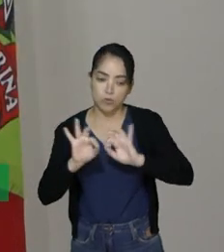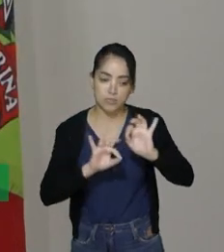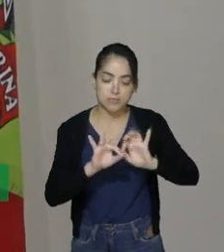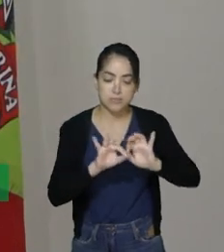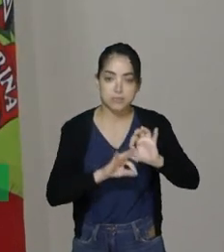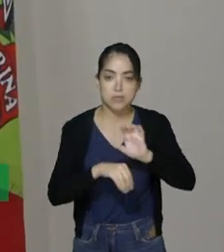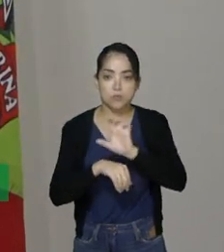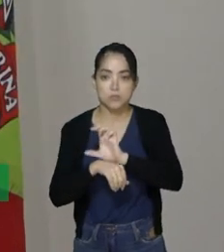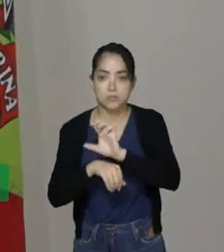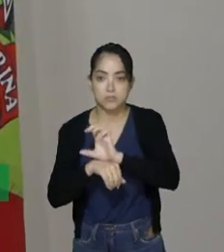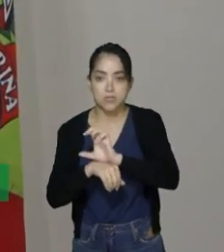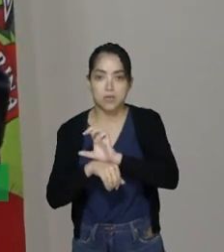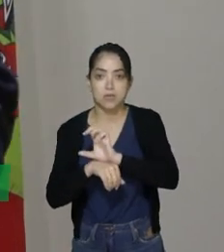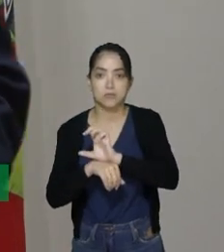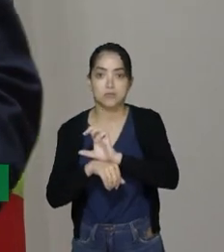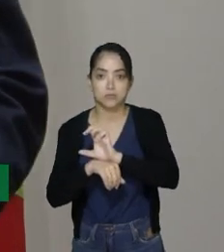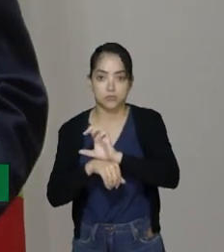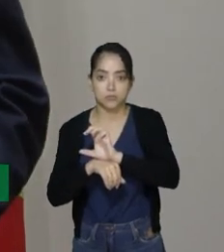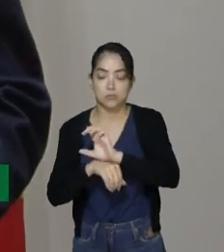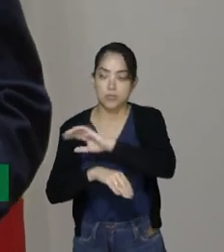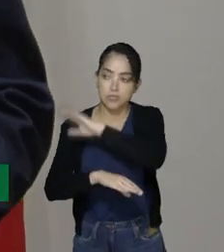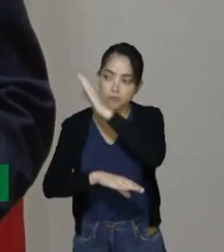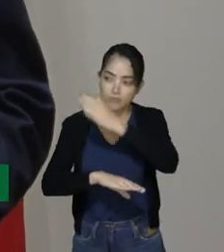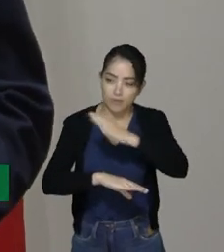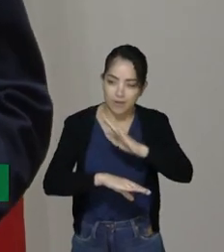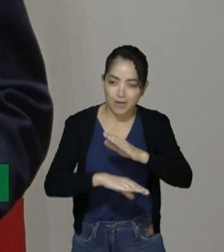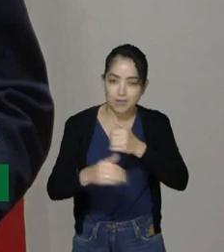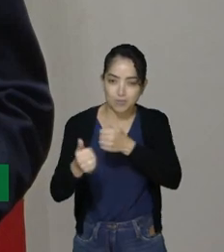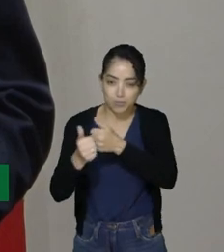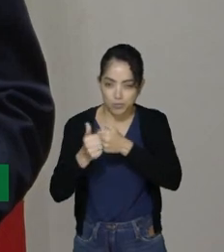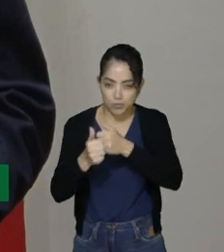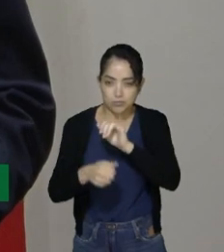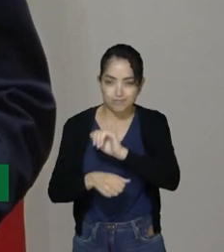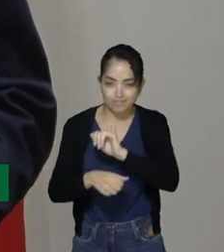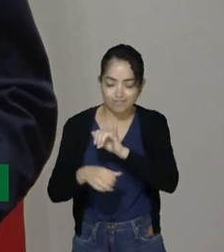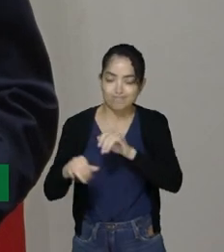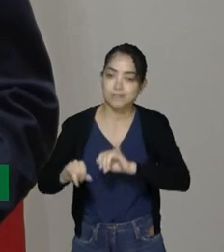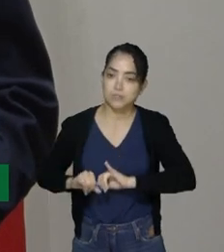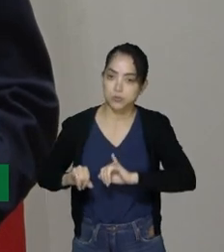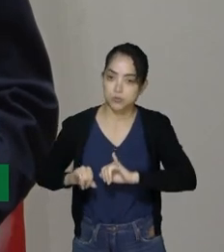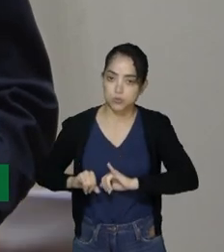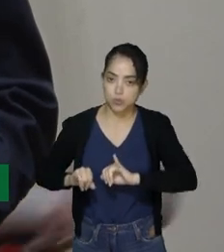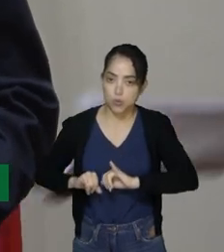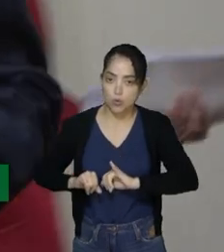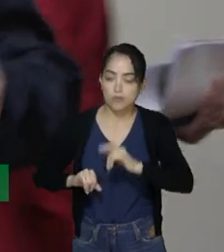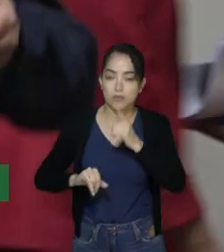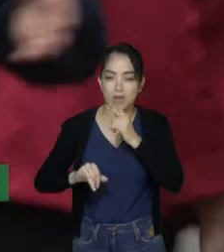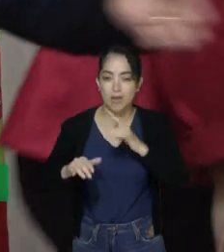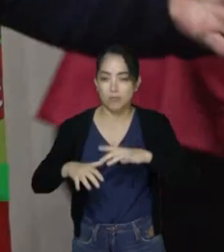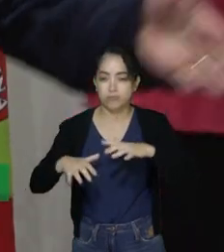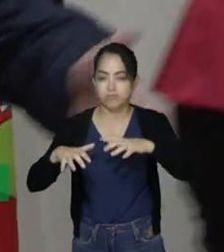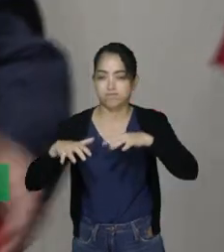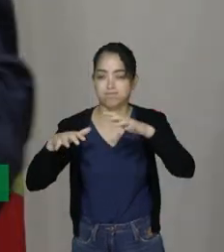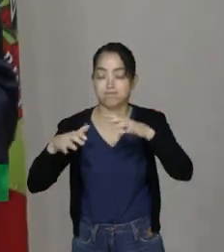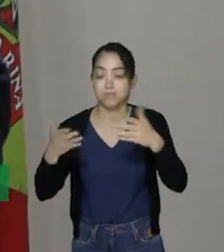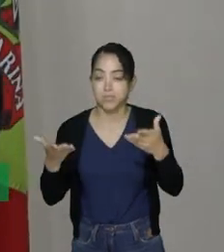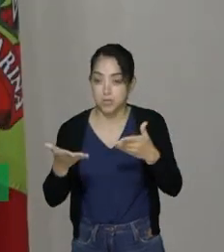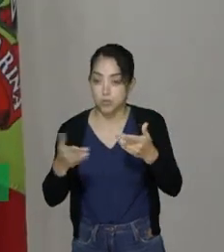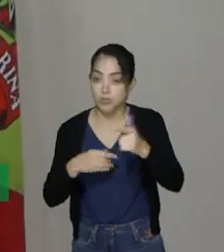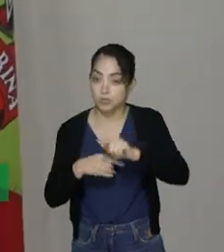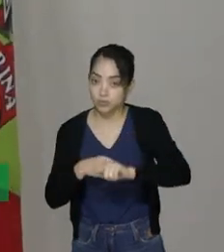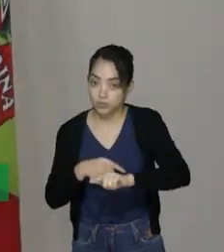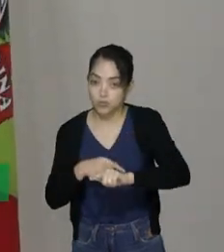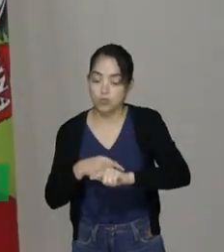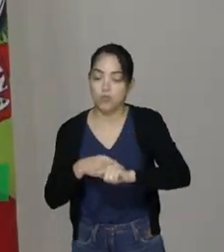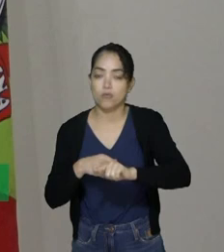Estado e o nosso Vale do Itajaí, que tanto sofre com as enchentes, e agora nós estamos vivendo aqui no litoral